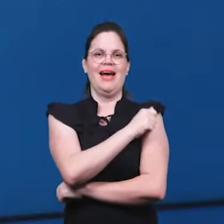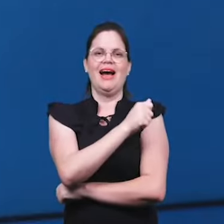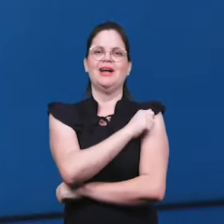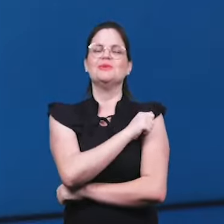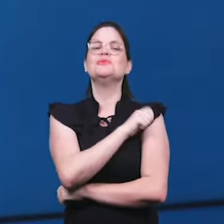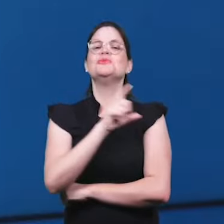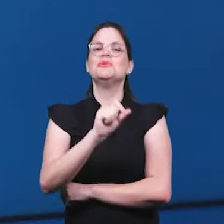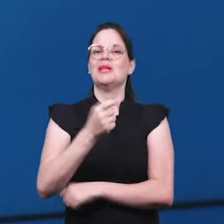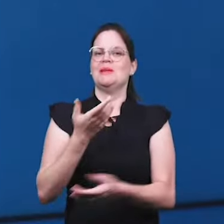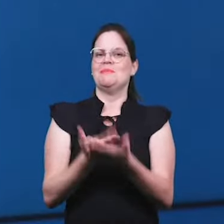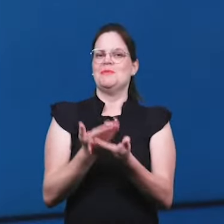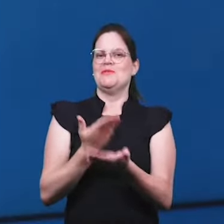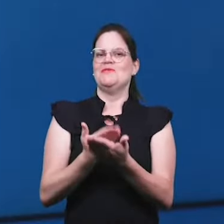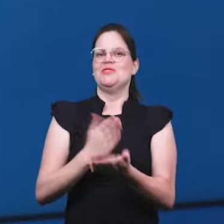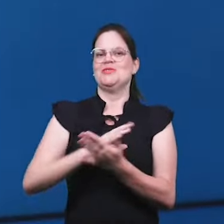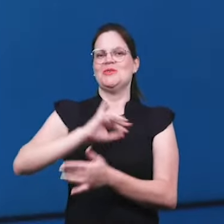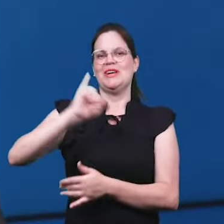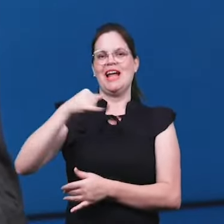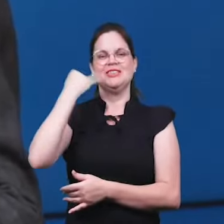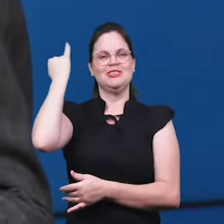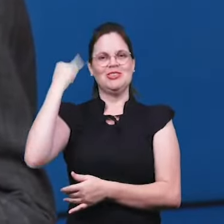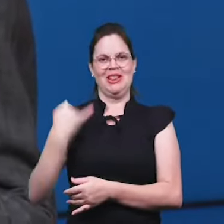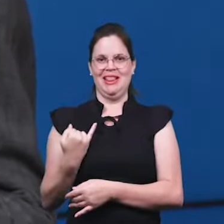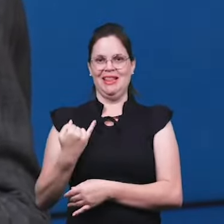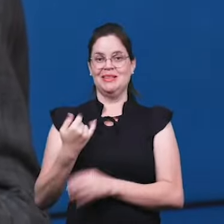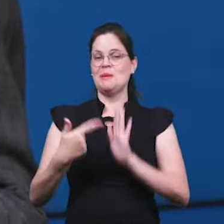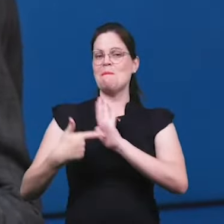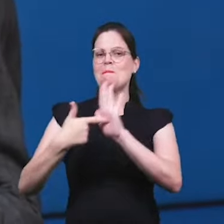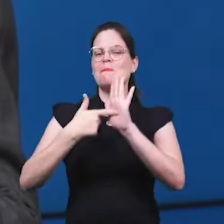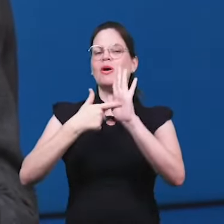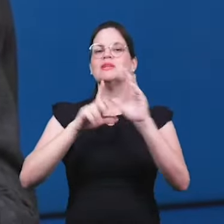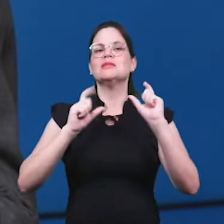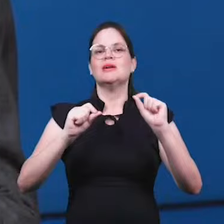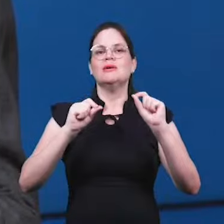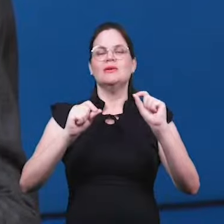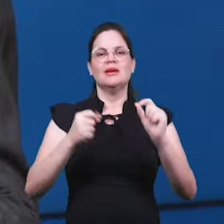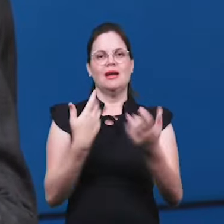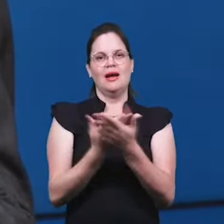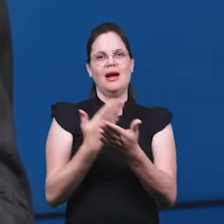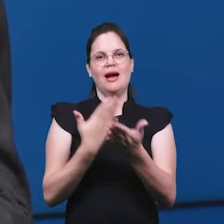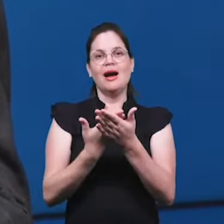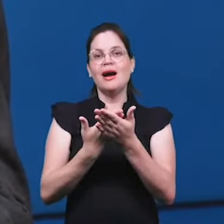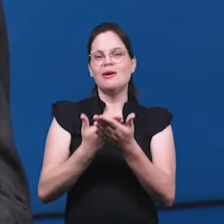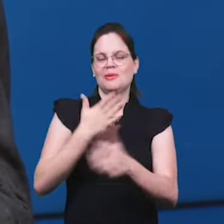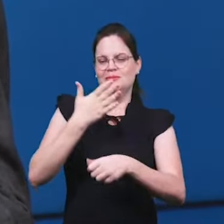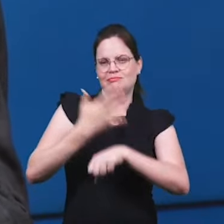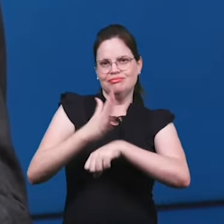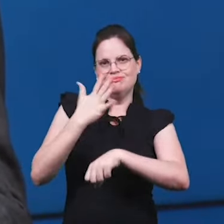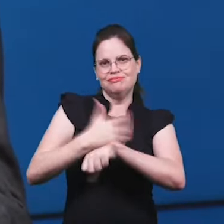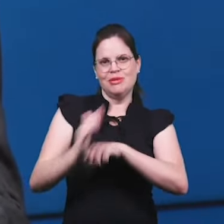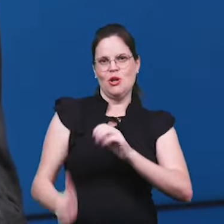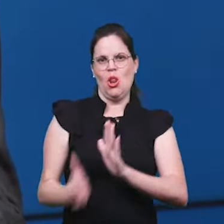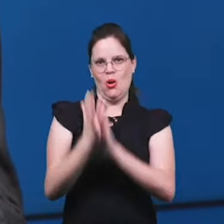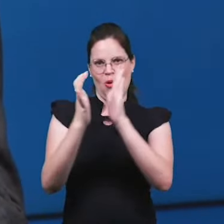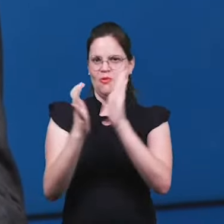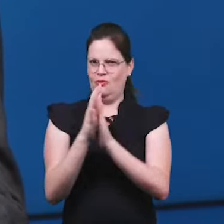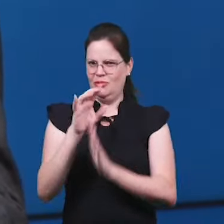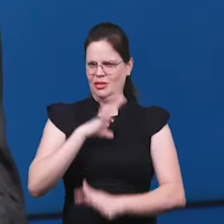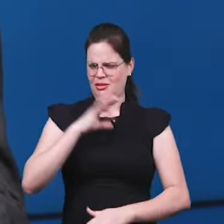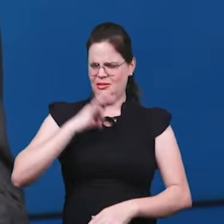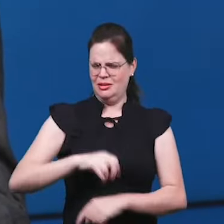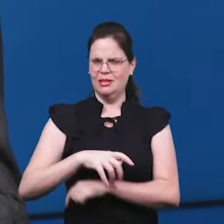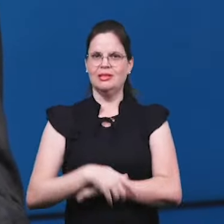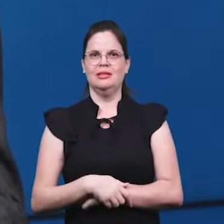professora Janaína, aquela que apresenta a aula de louvor das crianças ali pelo YouTube, depois da